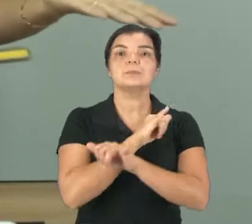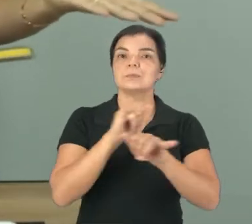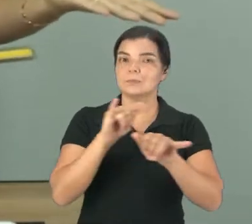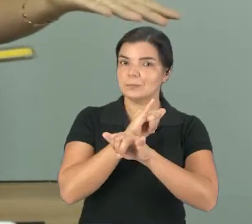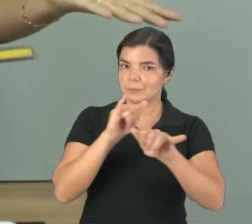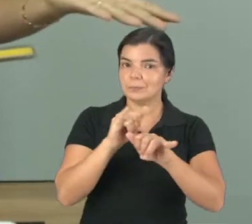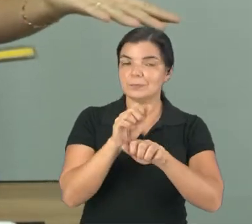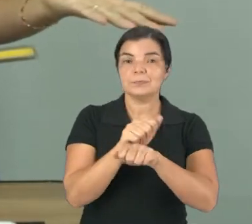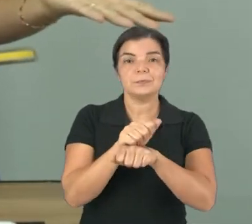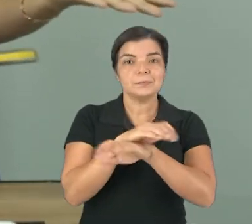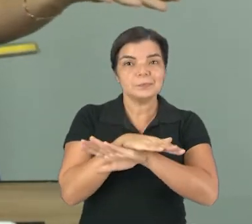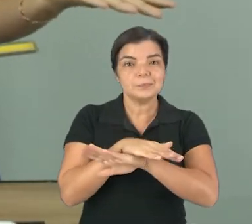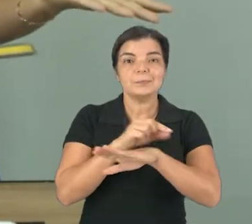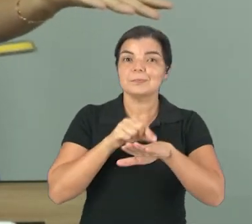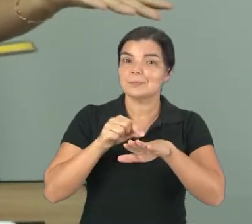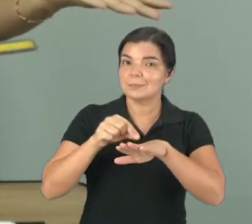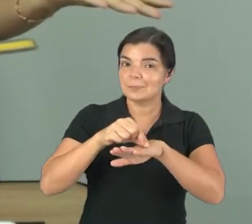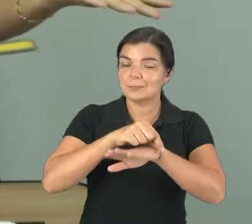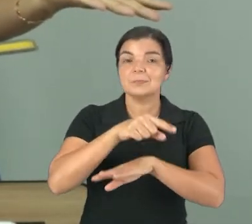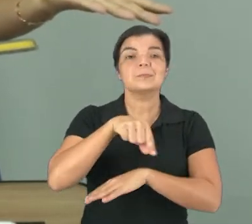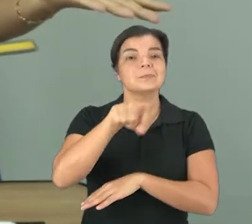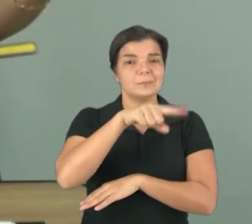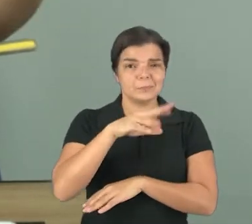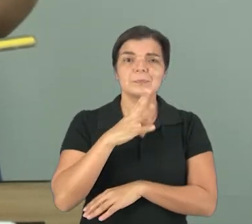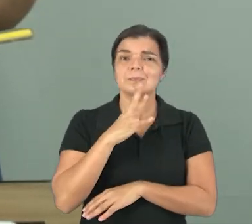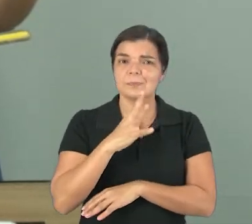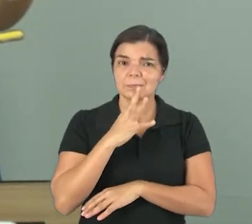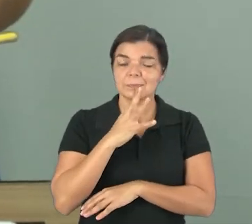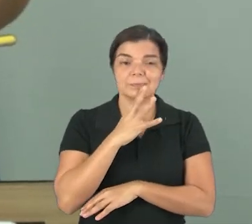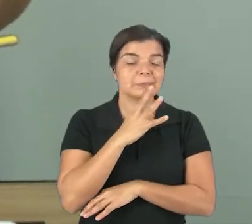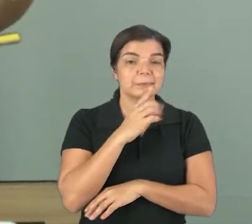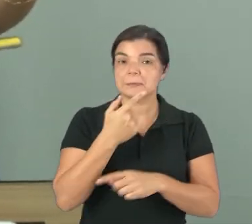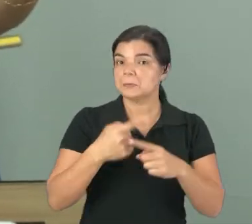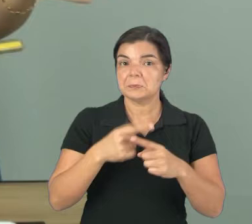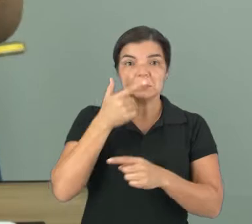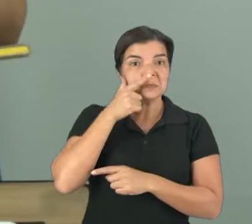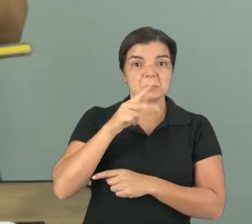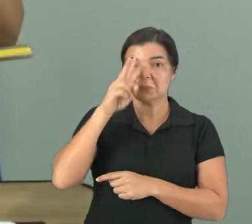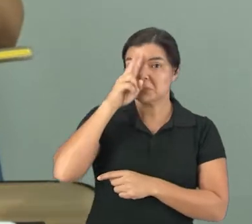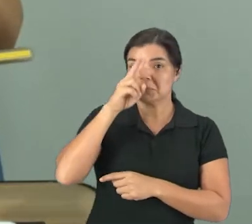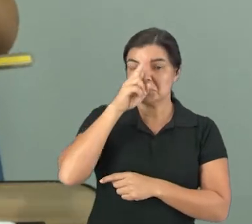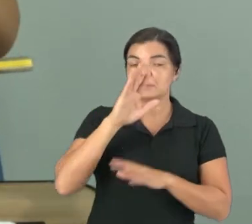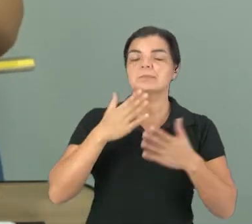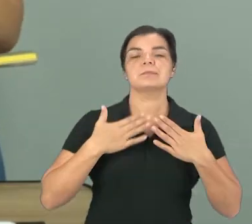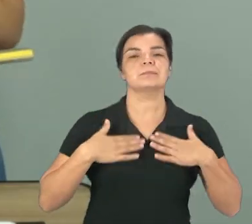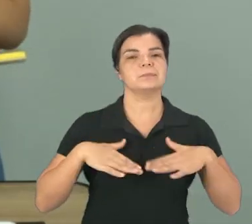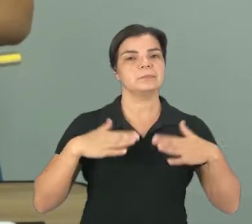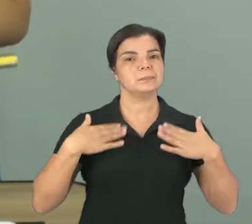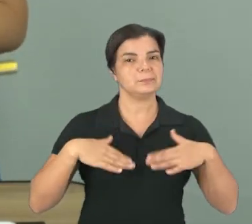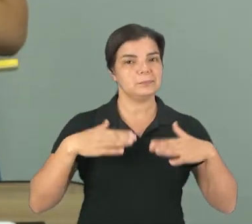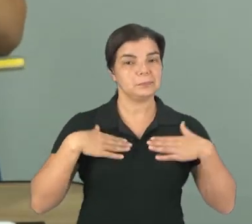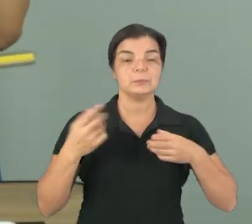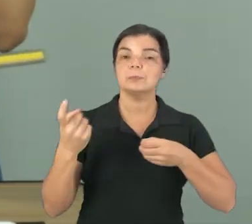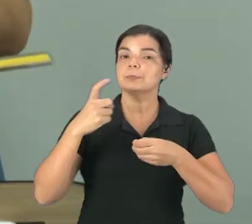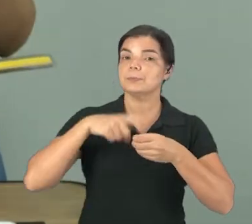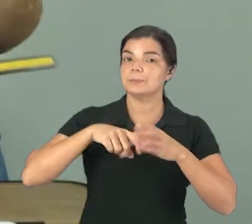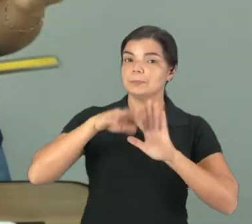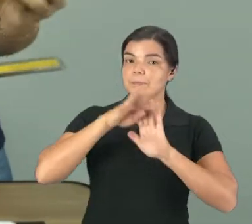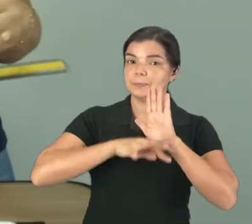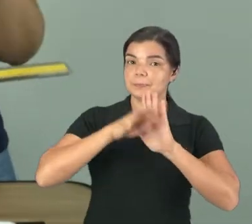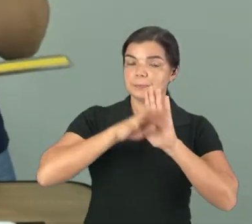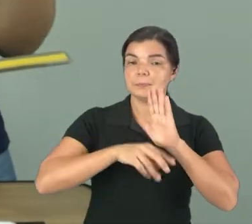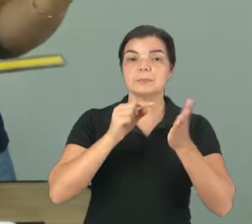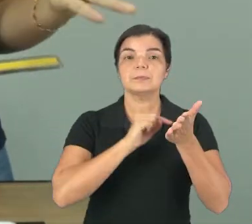informações acerca da joaninha. Você conhecia essas informações? Não está conseguindo lembrar? Calma! Vamos voltar no texto e